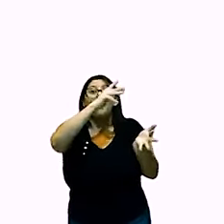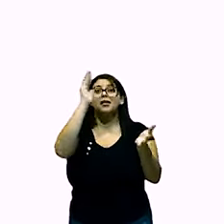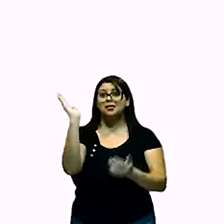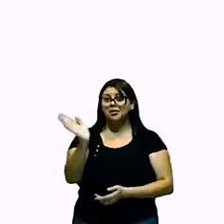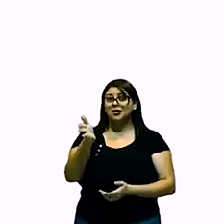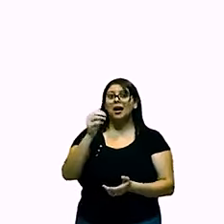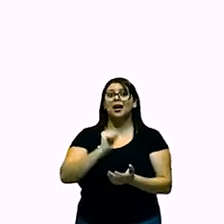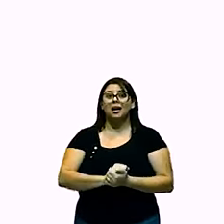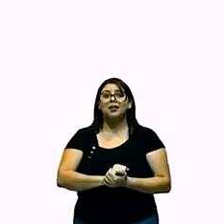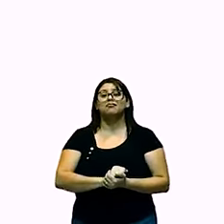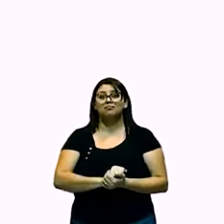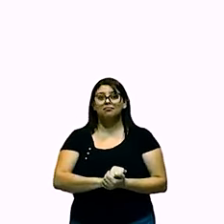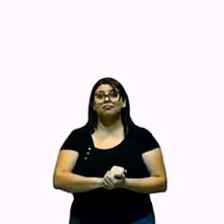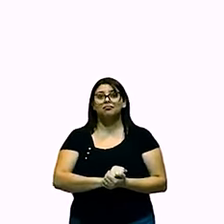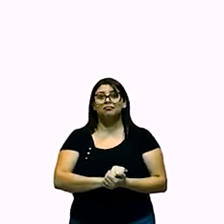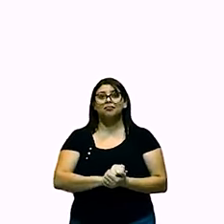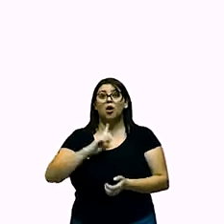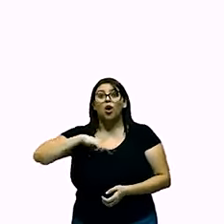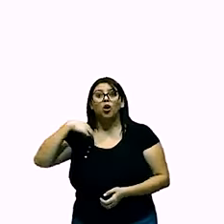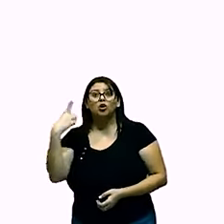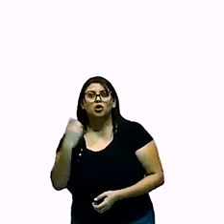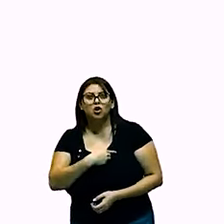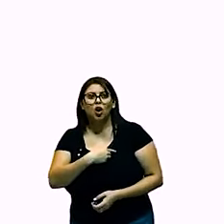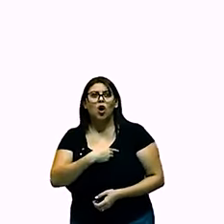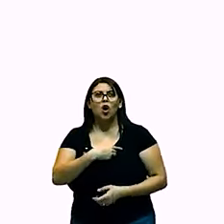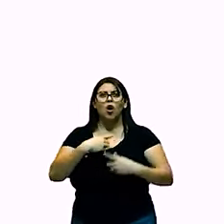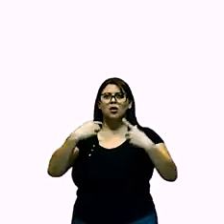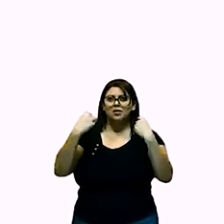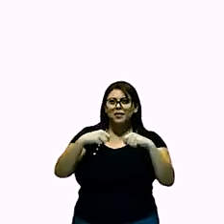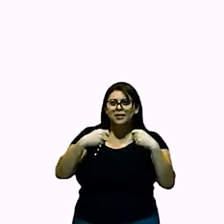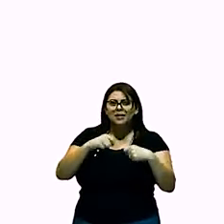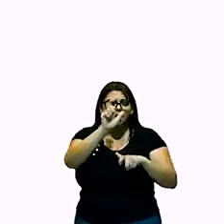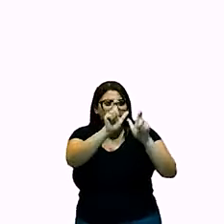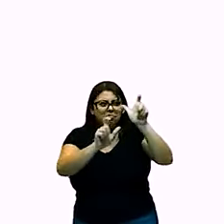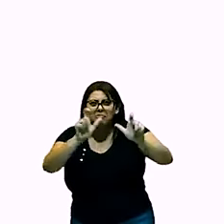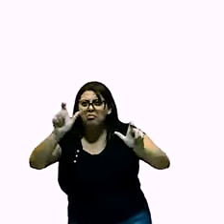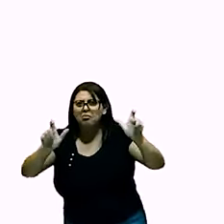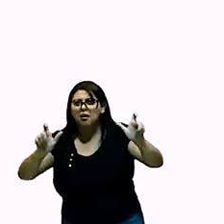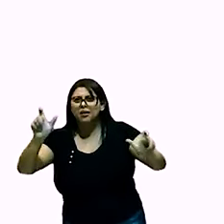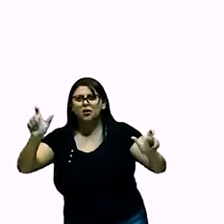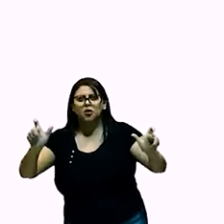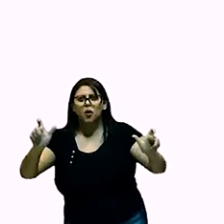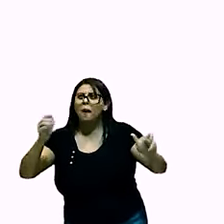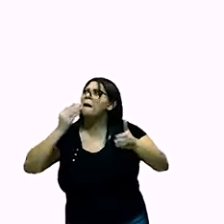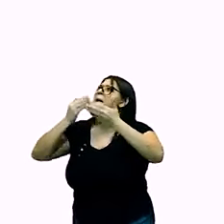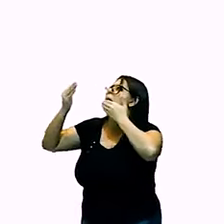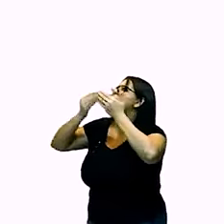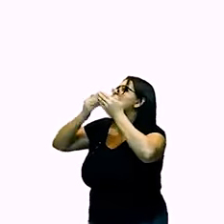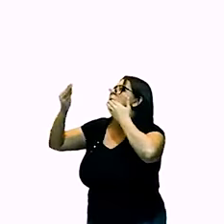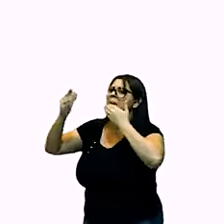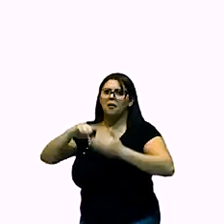corpo que foi rasgado na cruz. Nós não precisamos de ninguém diante de nós para fazer este caminho,